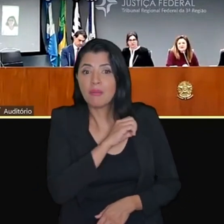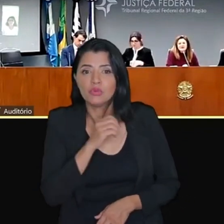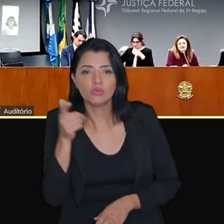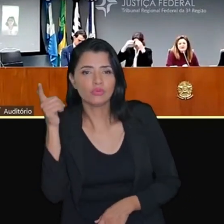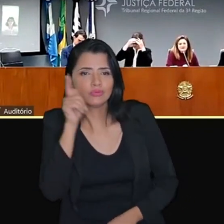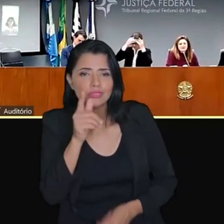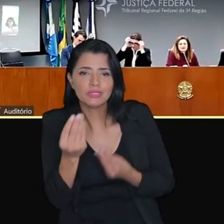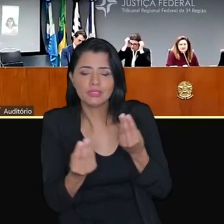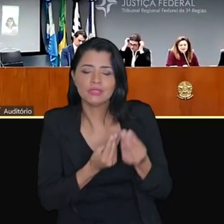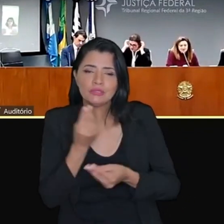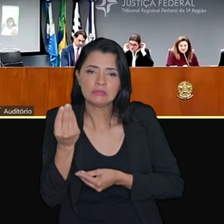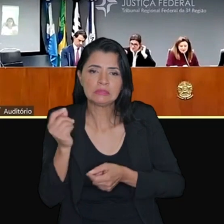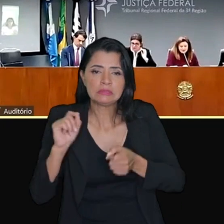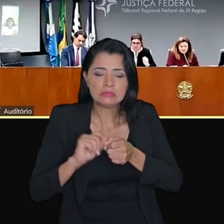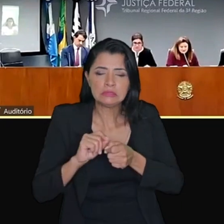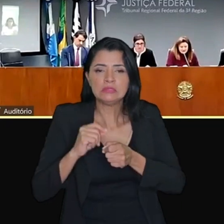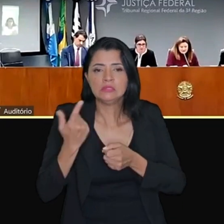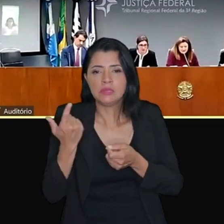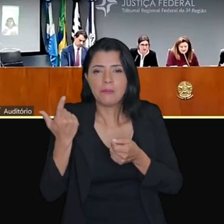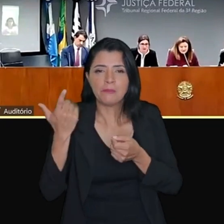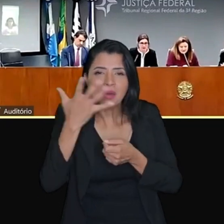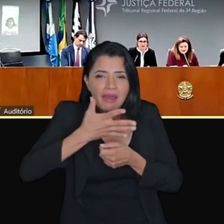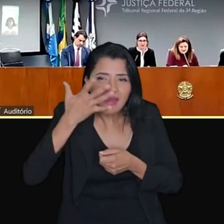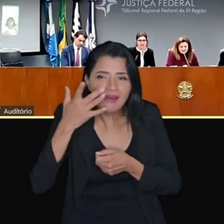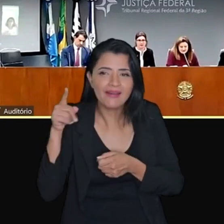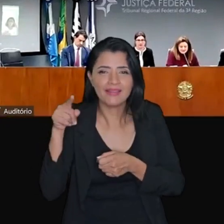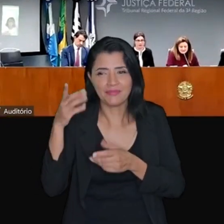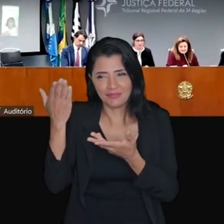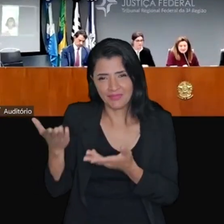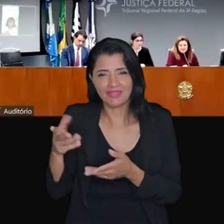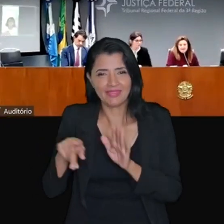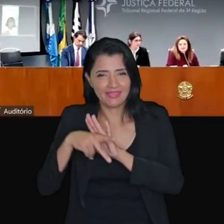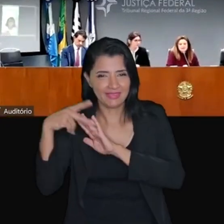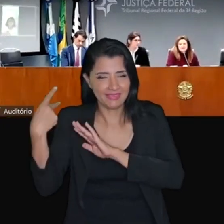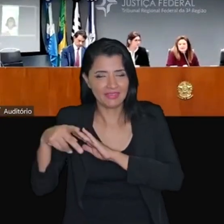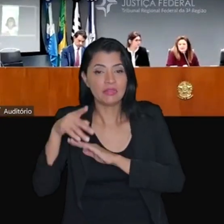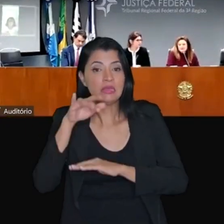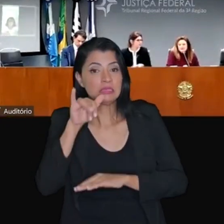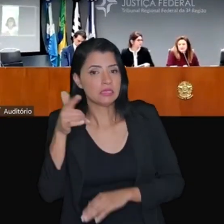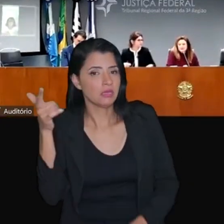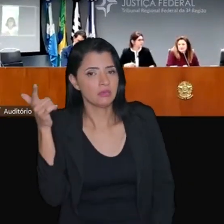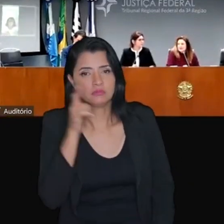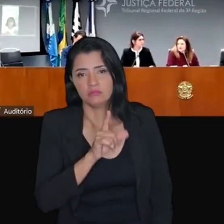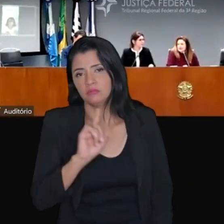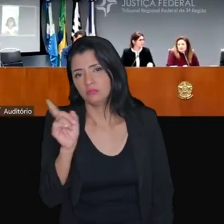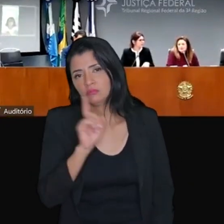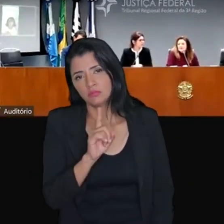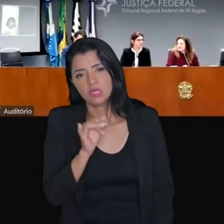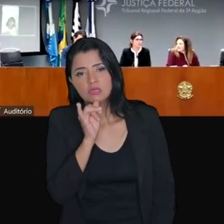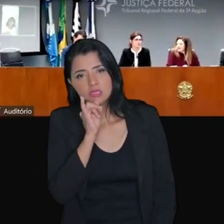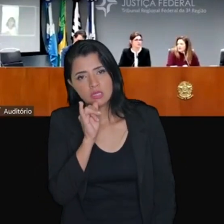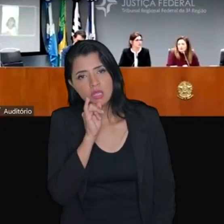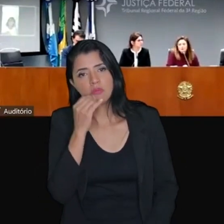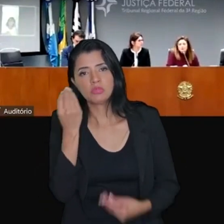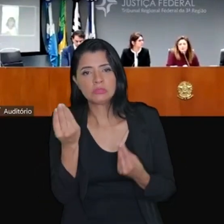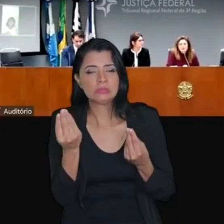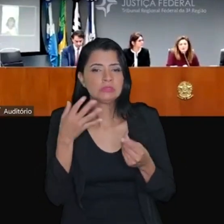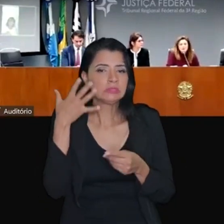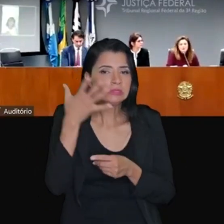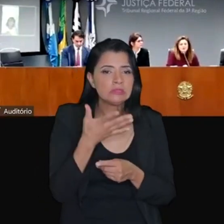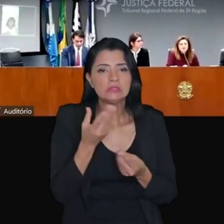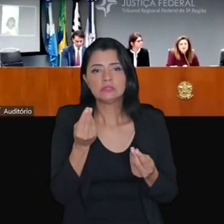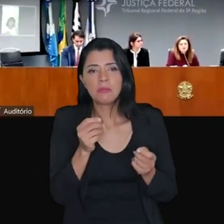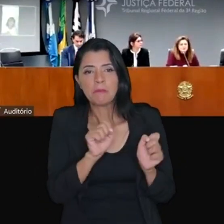possível fazer as colocações dela, a palestra dela. Se ela não conseguir, eventualmente, passar